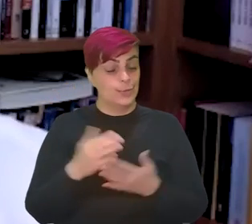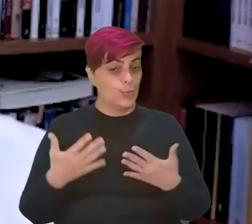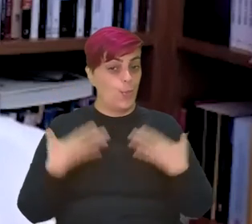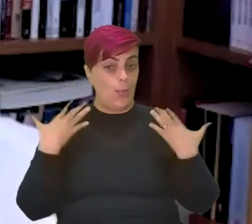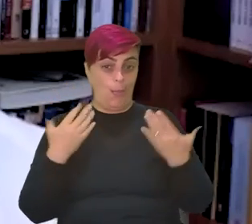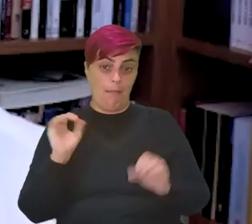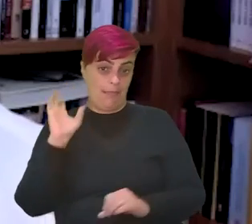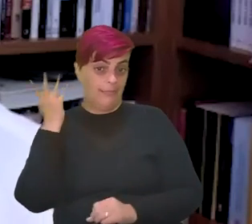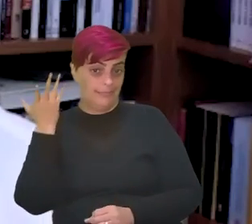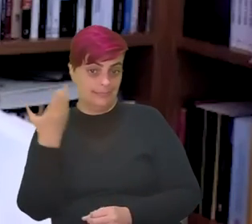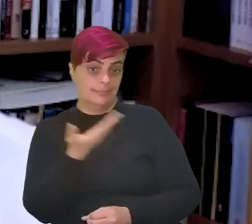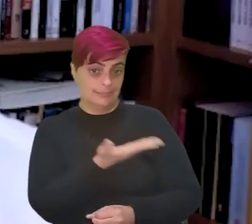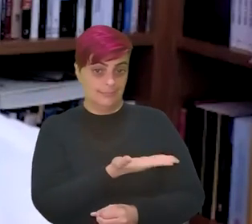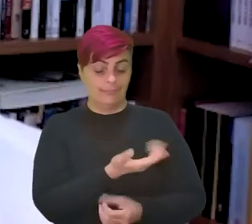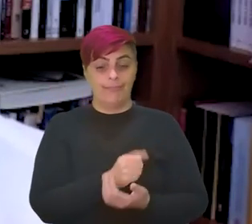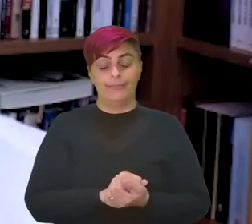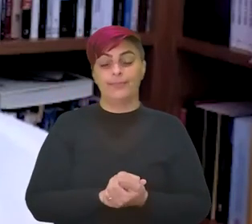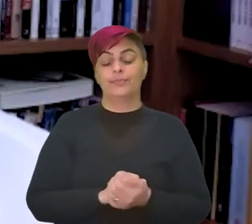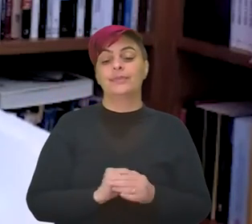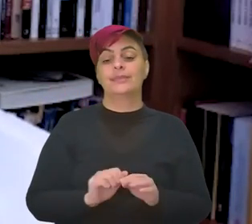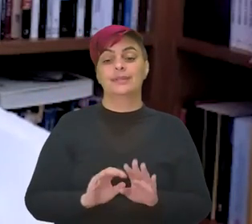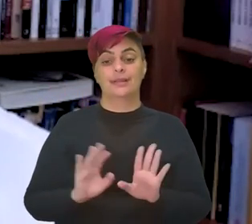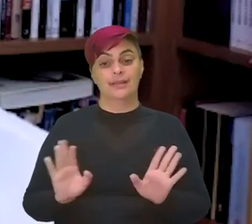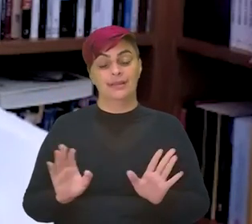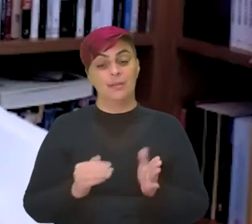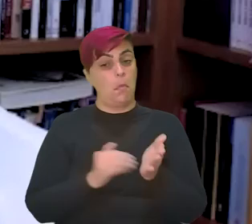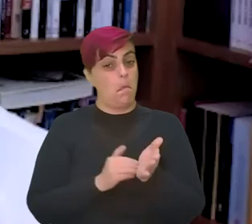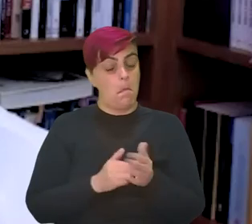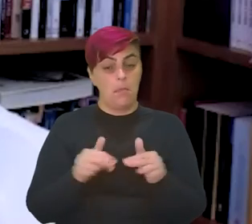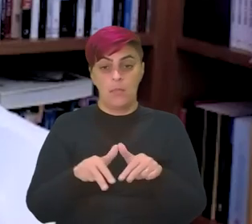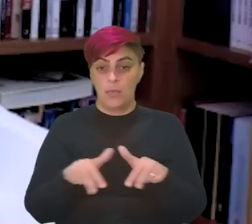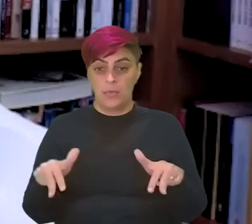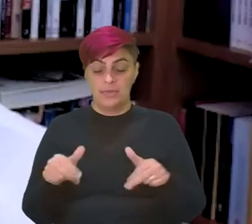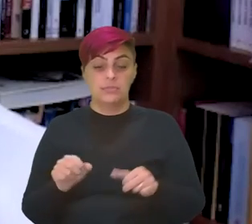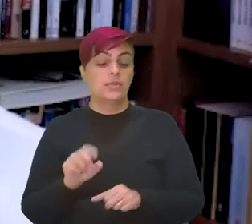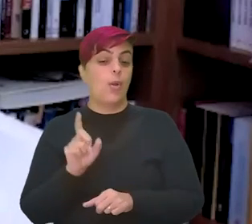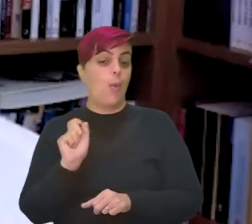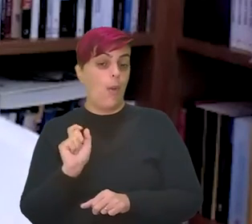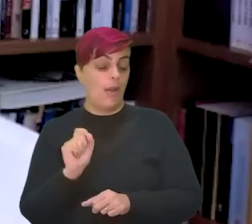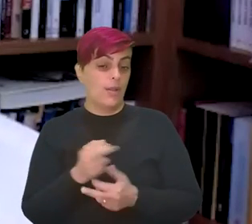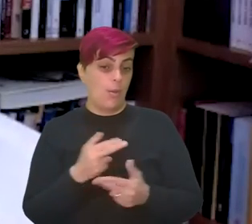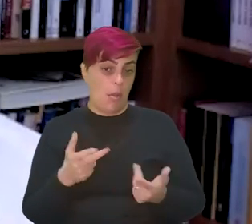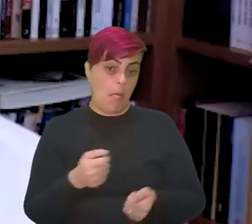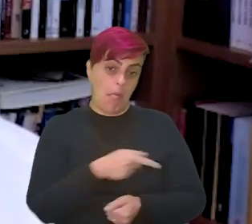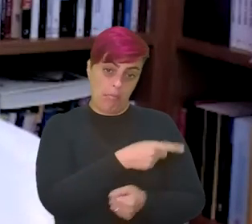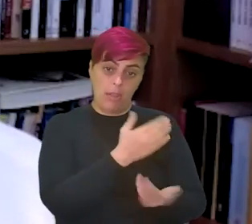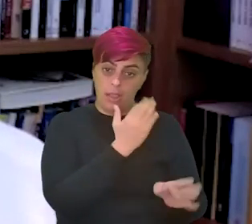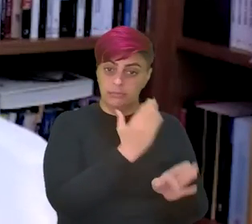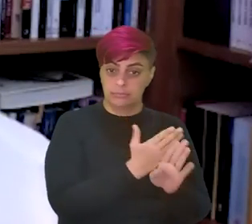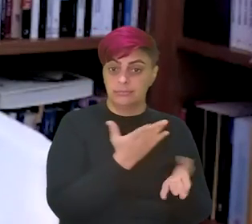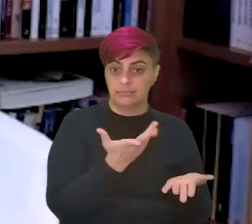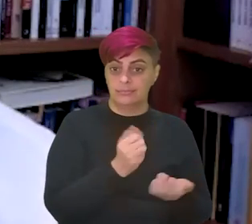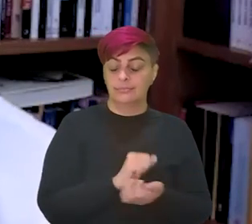as surpresas que acontecem, né? Então, o mistério etnográfico são as surpresas do